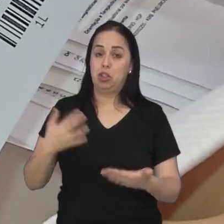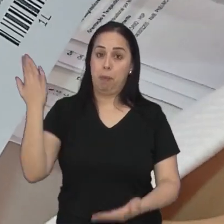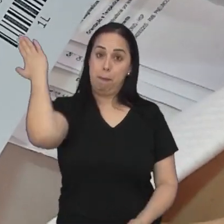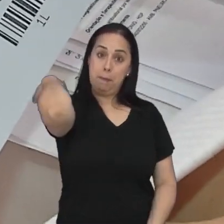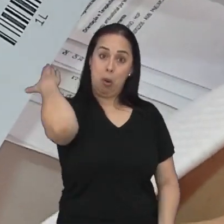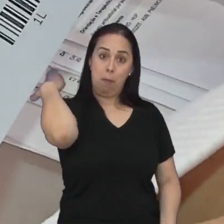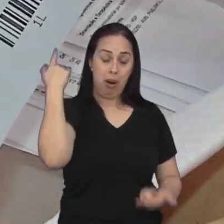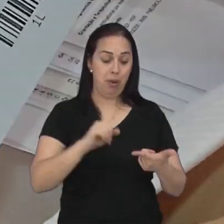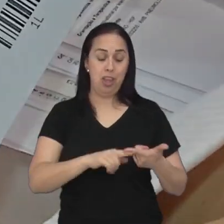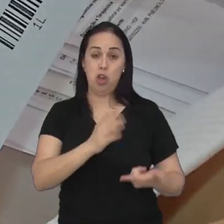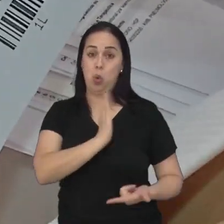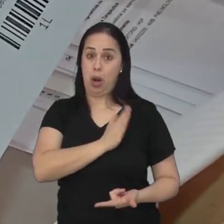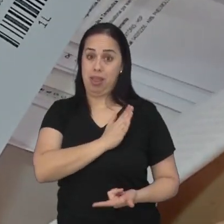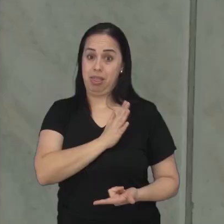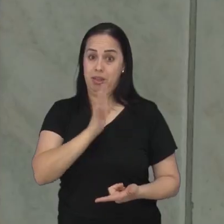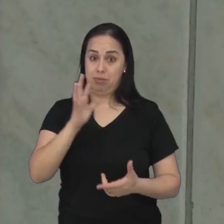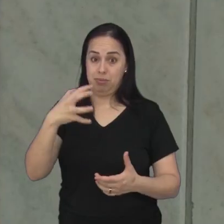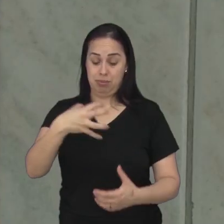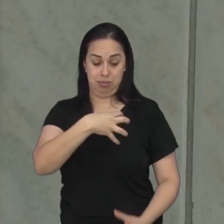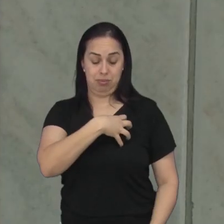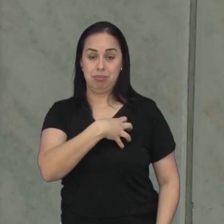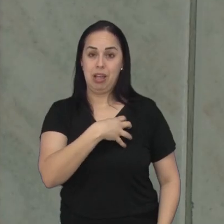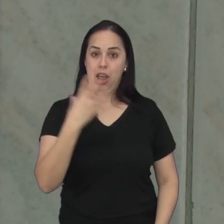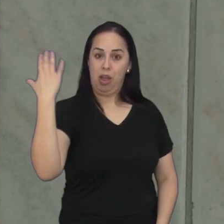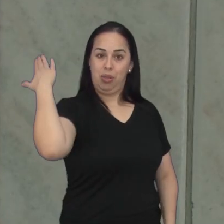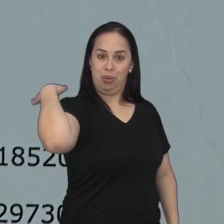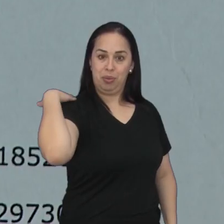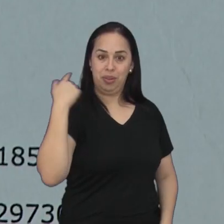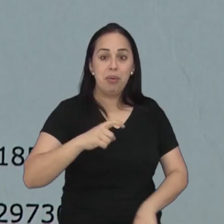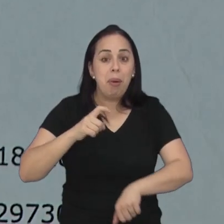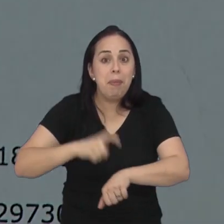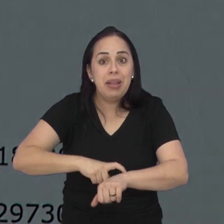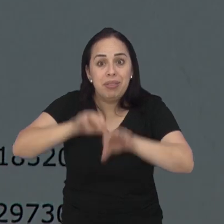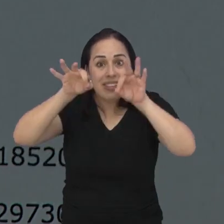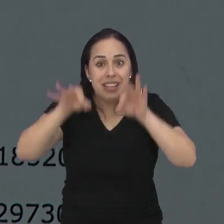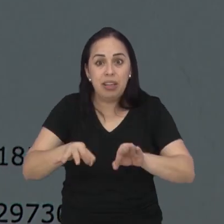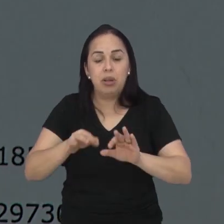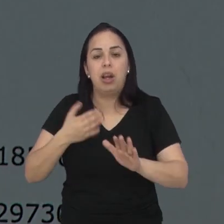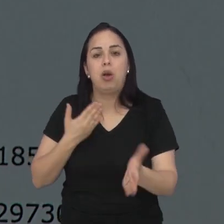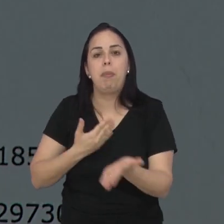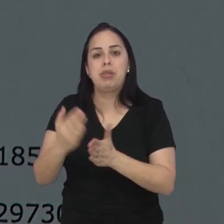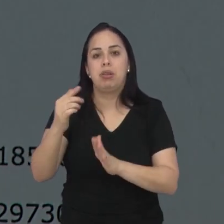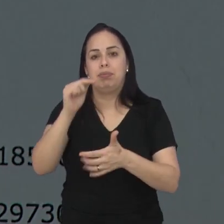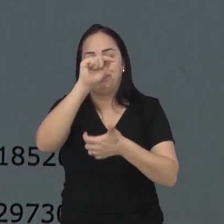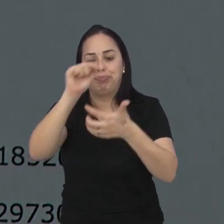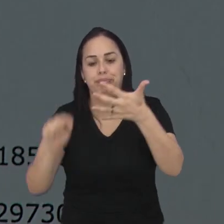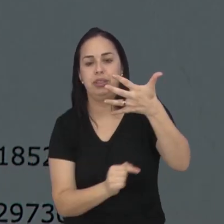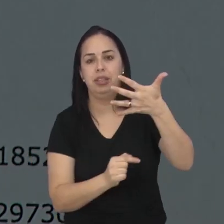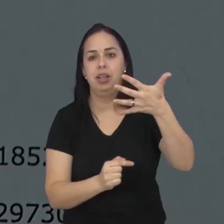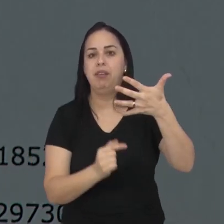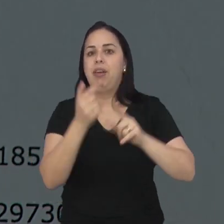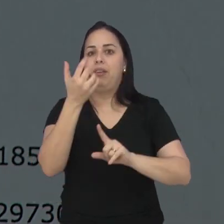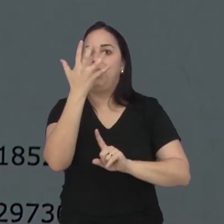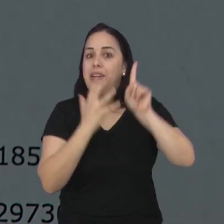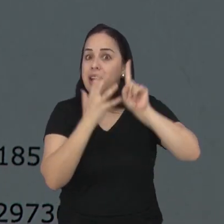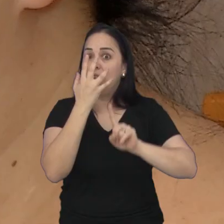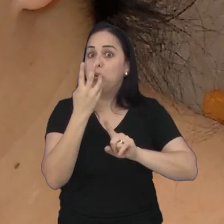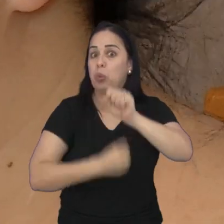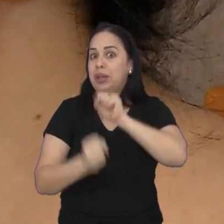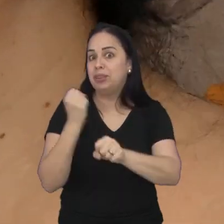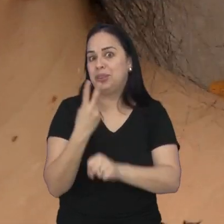de pulmão e coração. Essa folha mostra o momento exato em que entrou na fila, fevereiro de